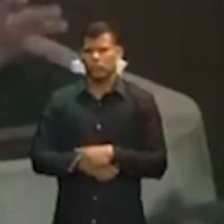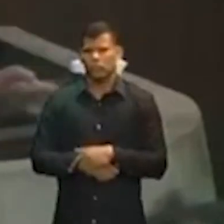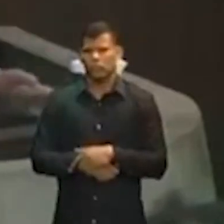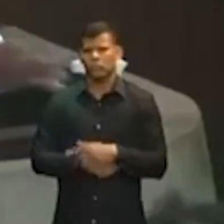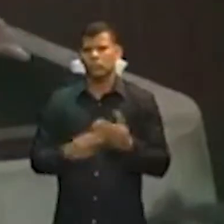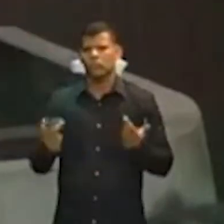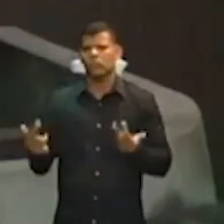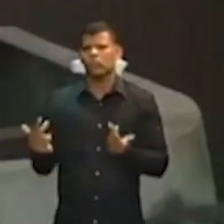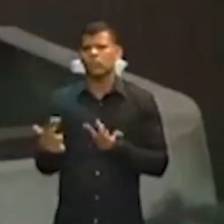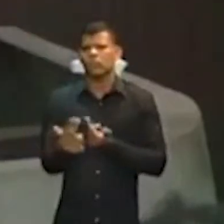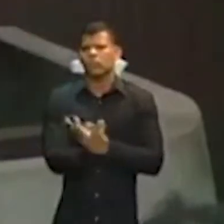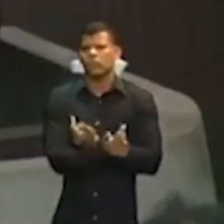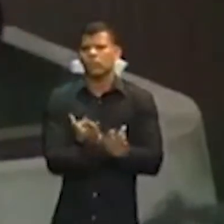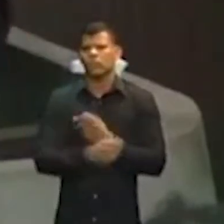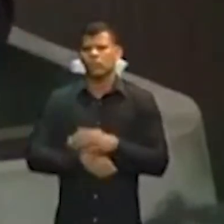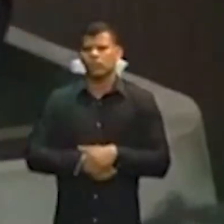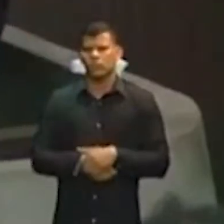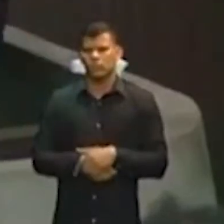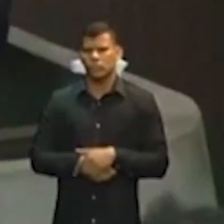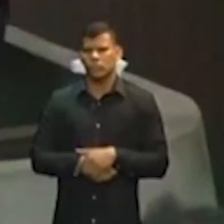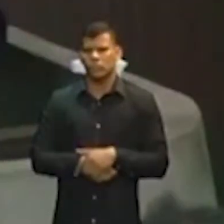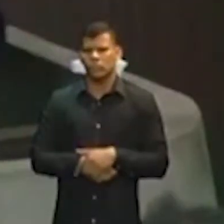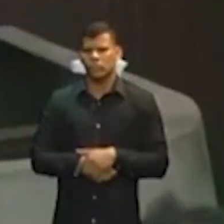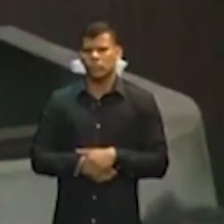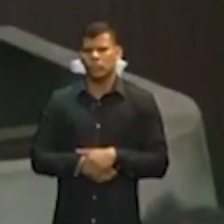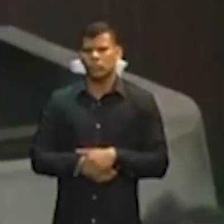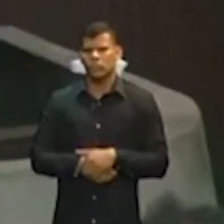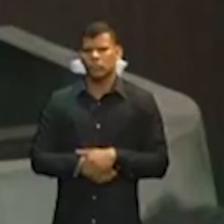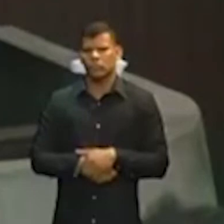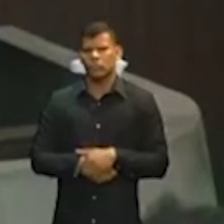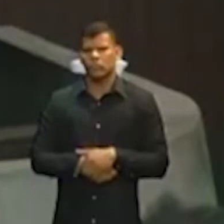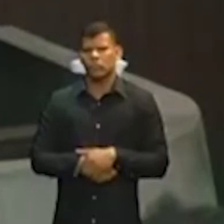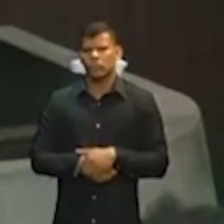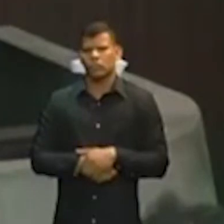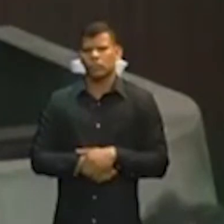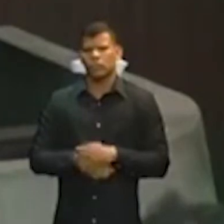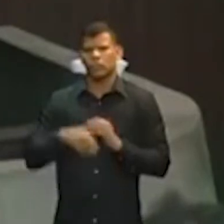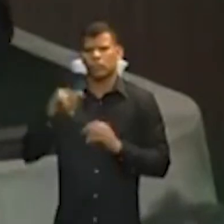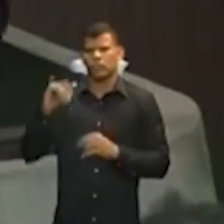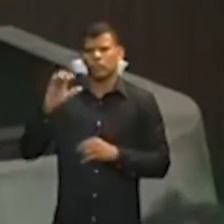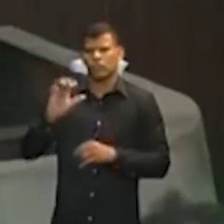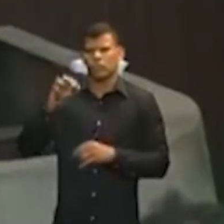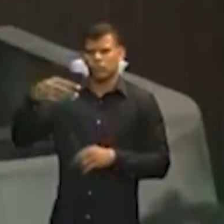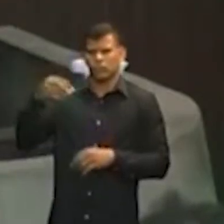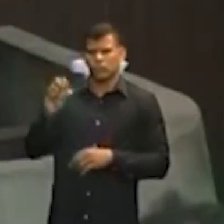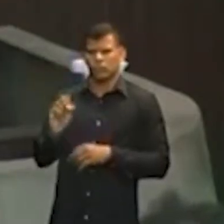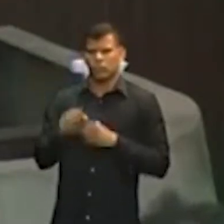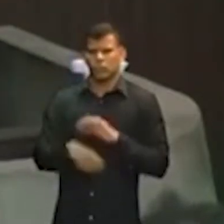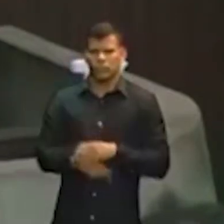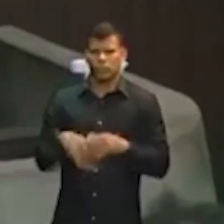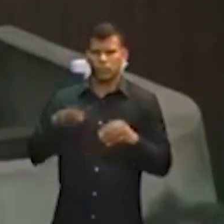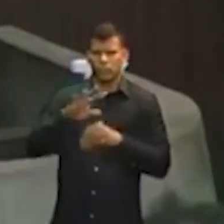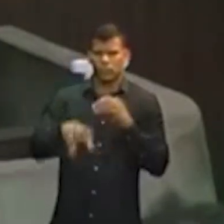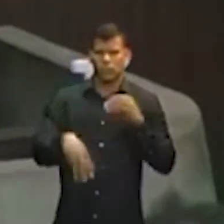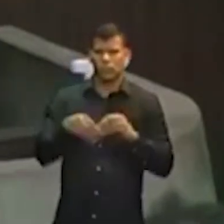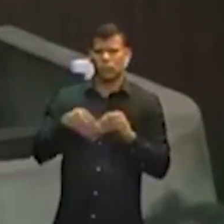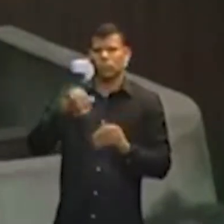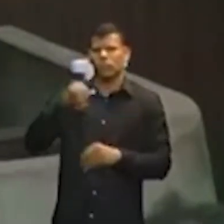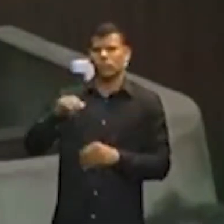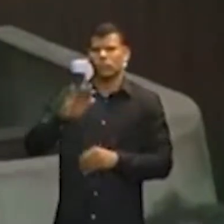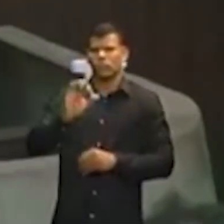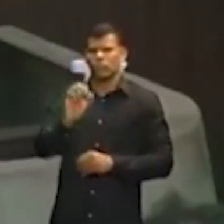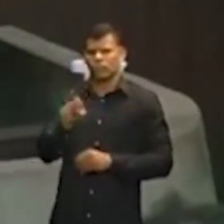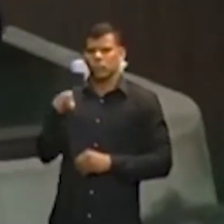A mesma coisa que eles fizeram com a restituição do ICMS na JBS, lá de